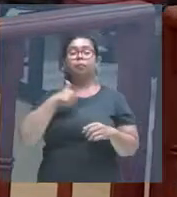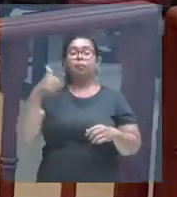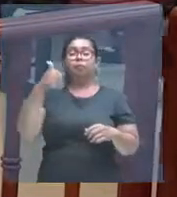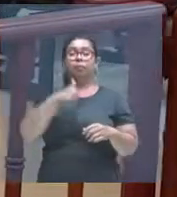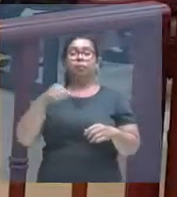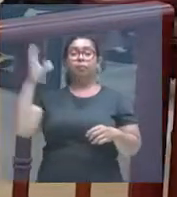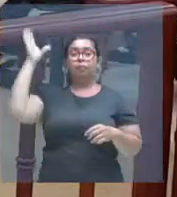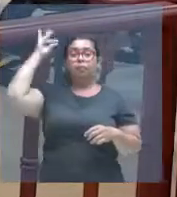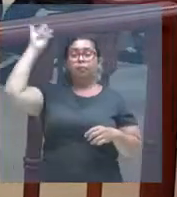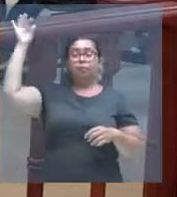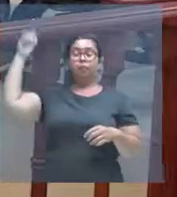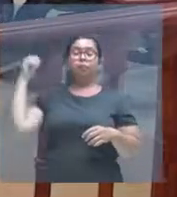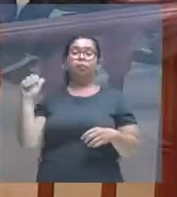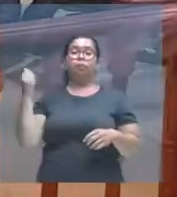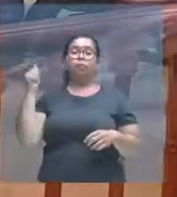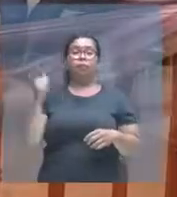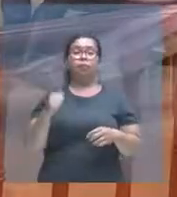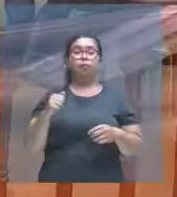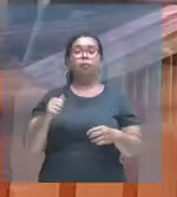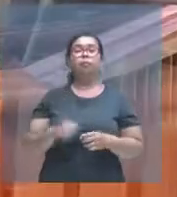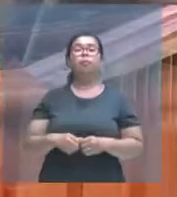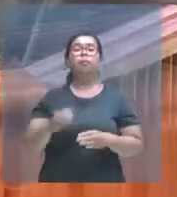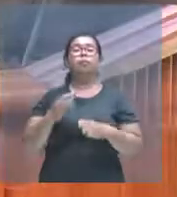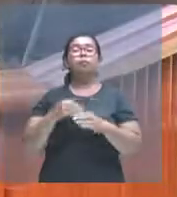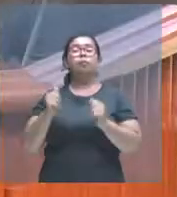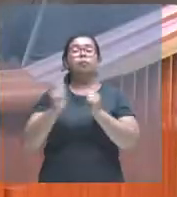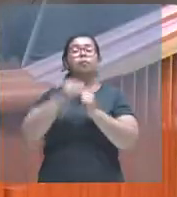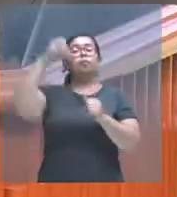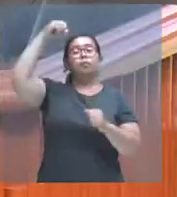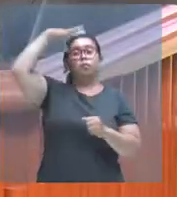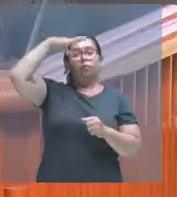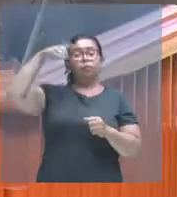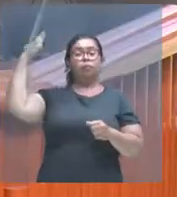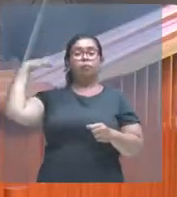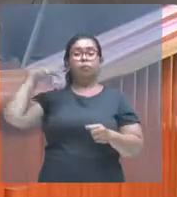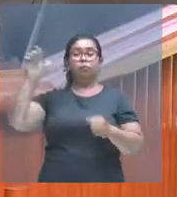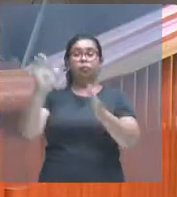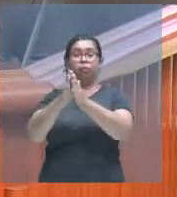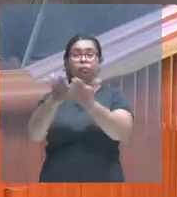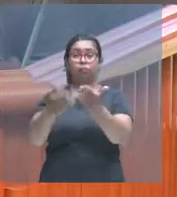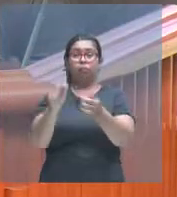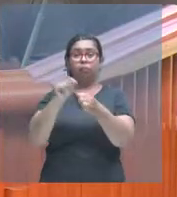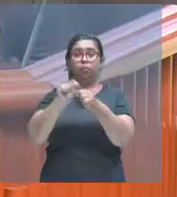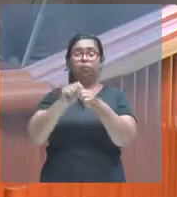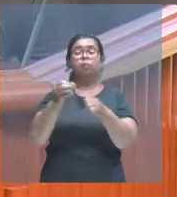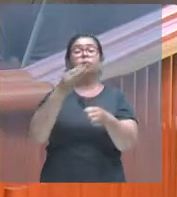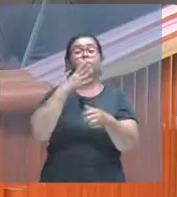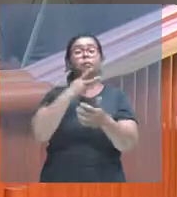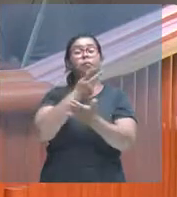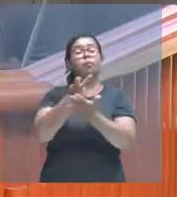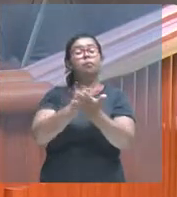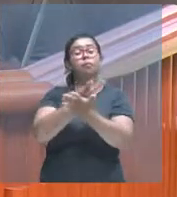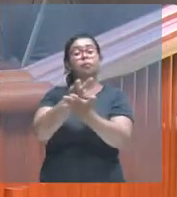arte e com seu espírito de luz que continua aberto a fazer o bem àqueles que o procuram. João